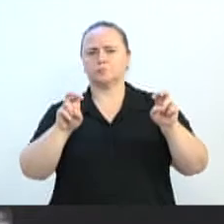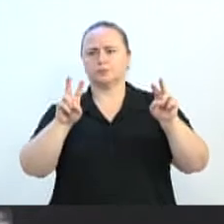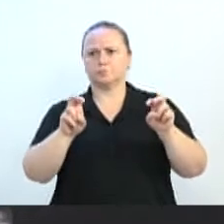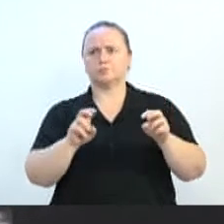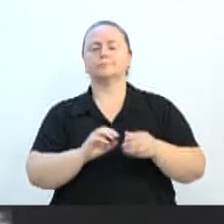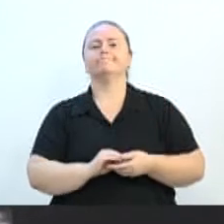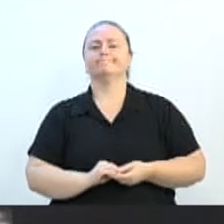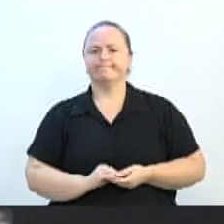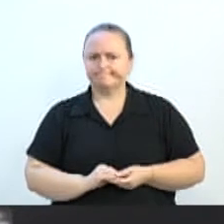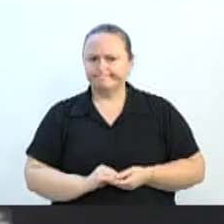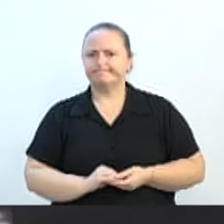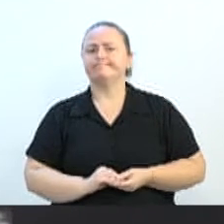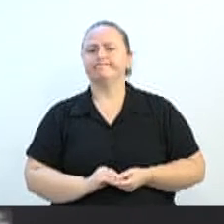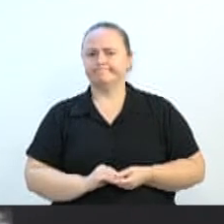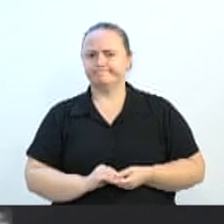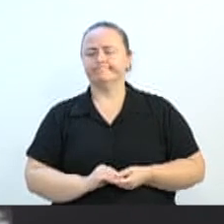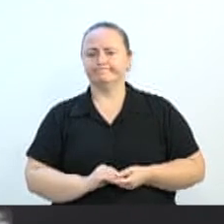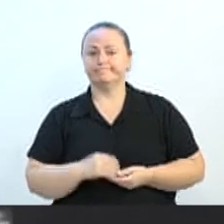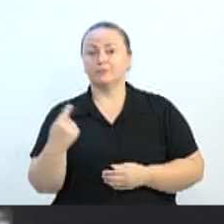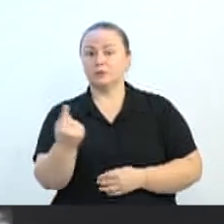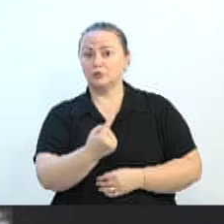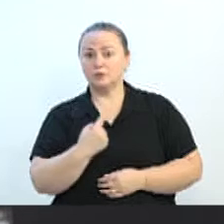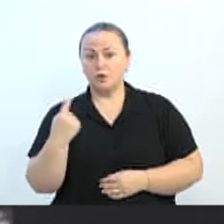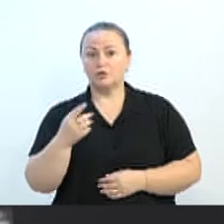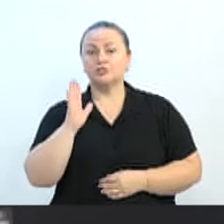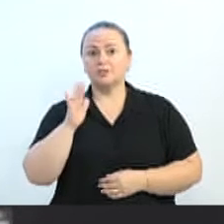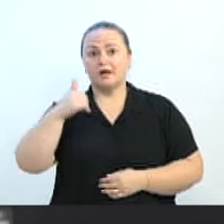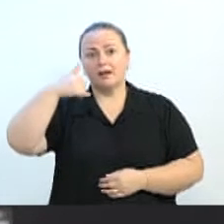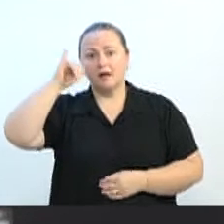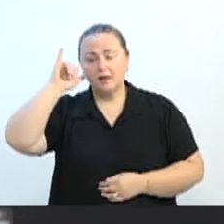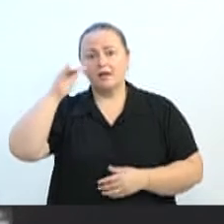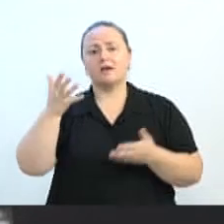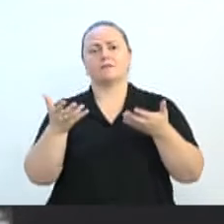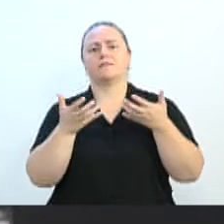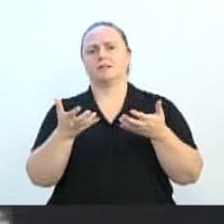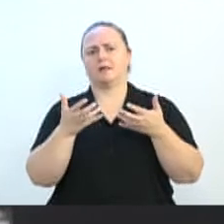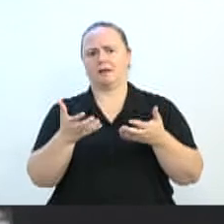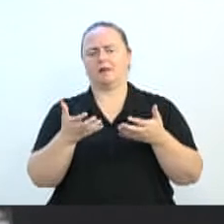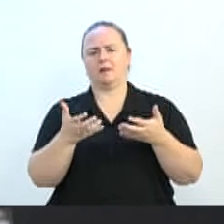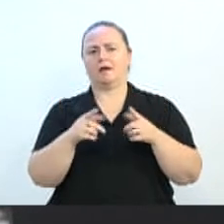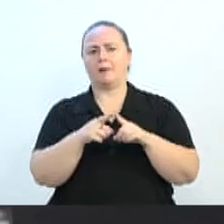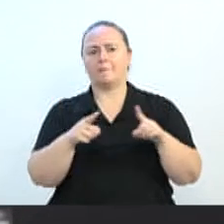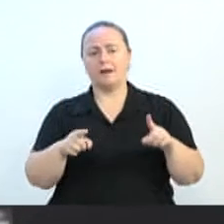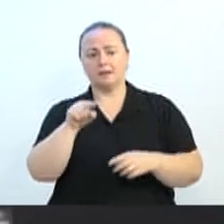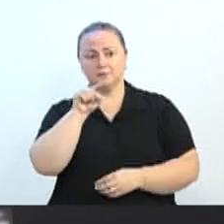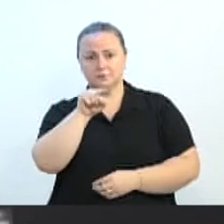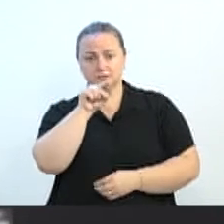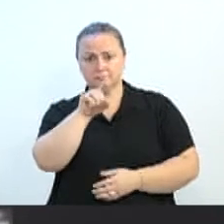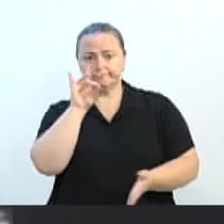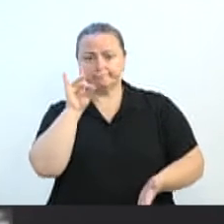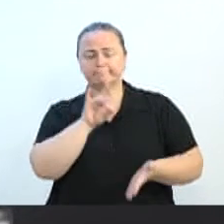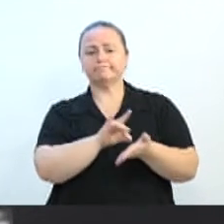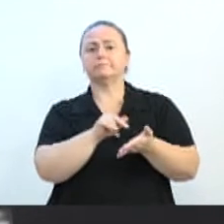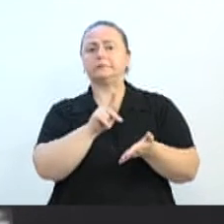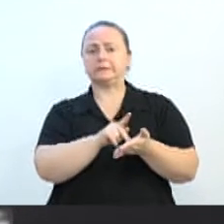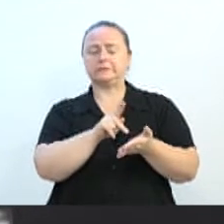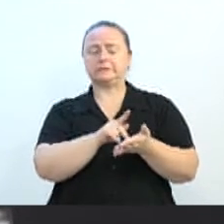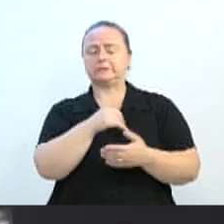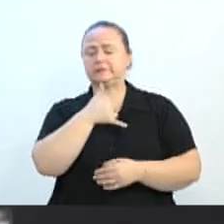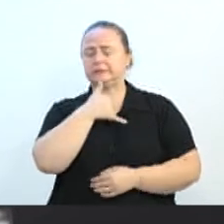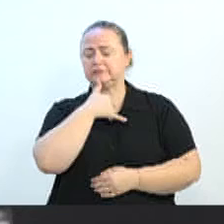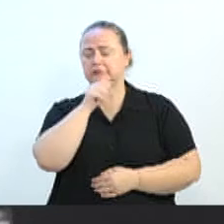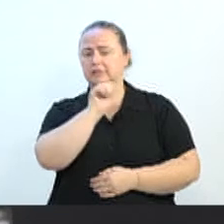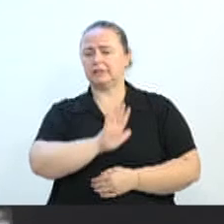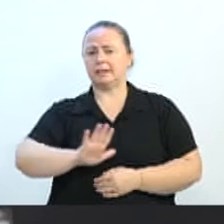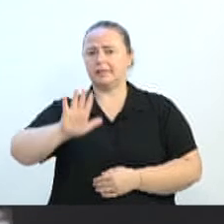a essas questões que a gente Na verdade queria prevenir não é verdade e o senhor hoje Traz essa imagem triste